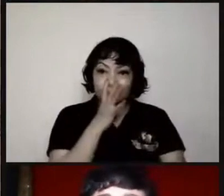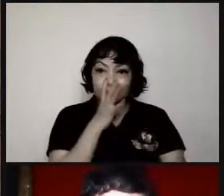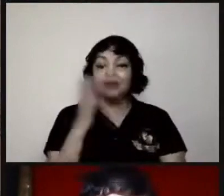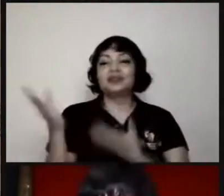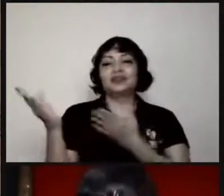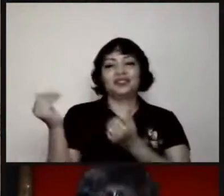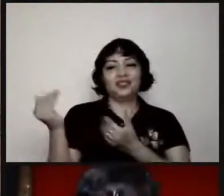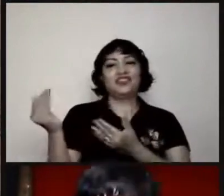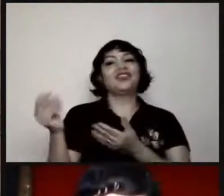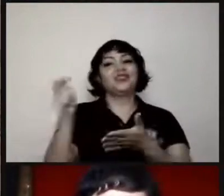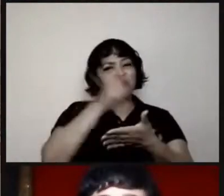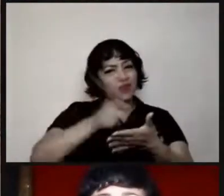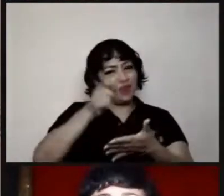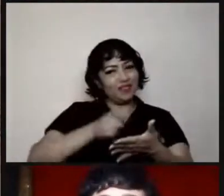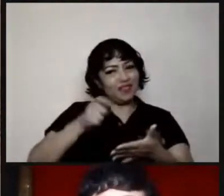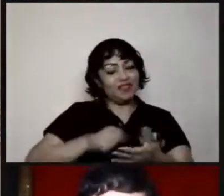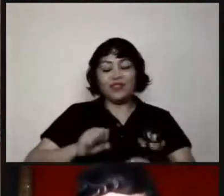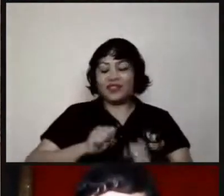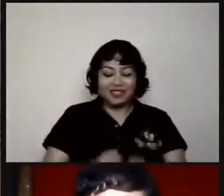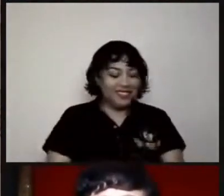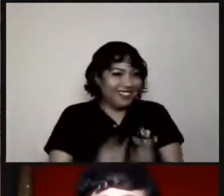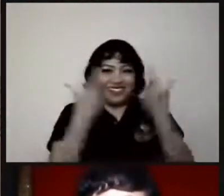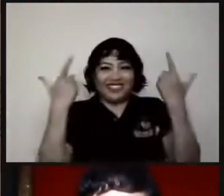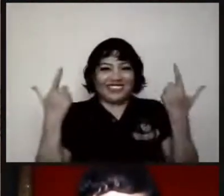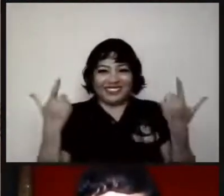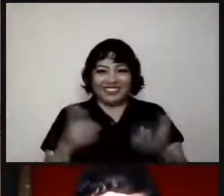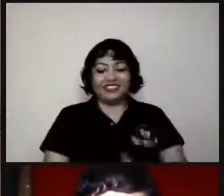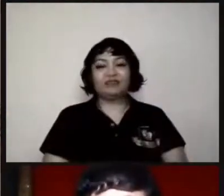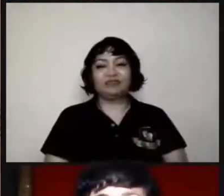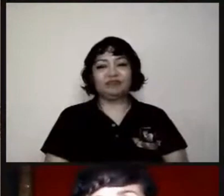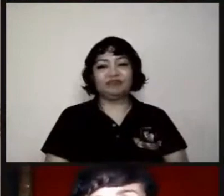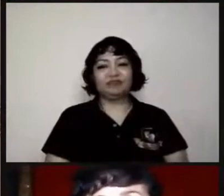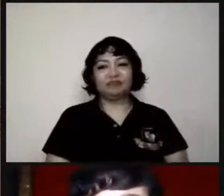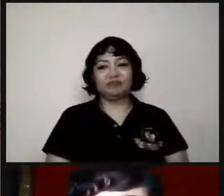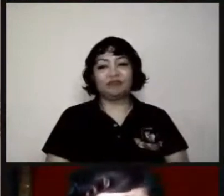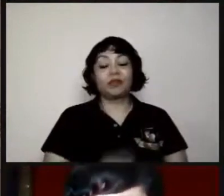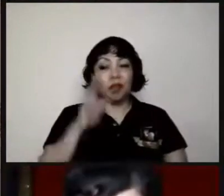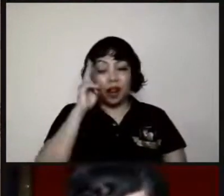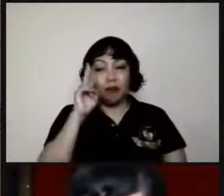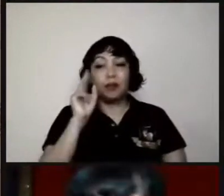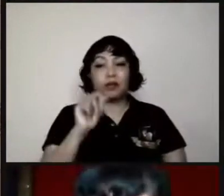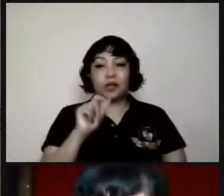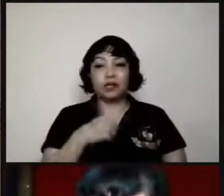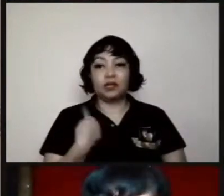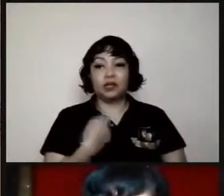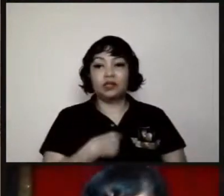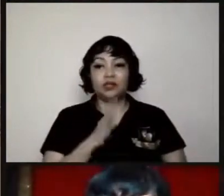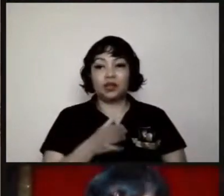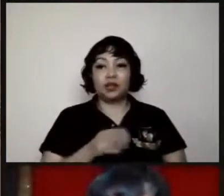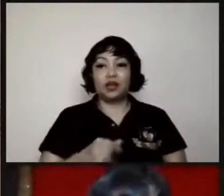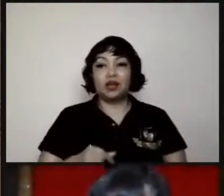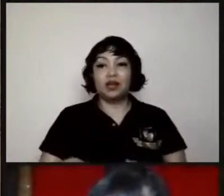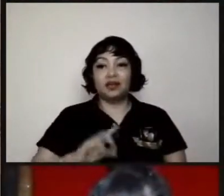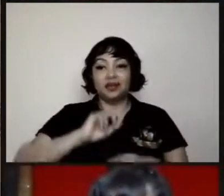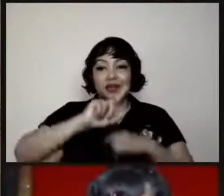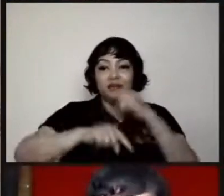trazer coisas impensáveis e inimagináveis. Com certeza. Eu queria também. Lembrando que nós estamos ultrapassados, porque depois dos 40 anos a